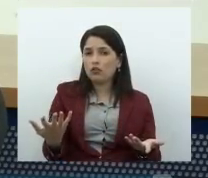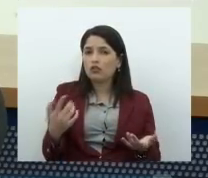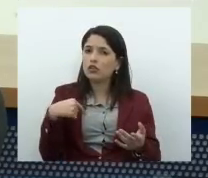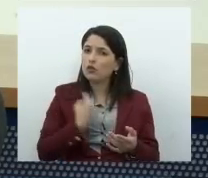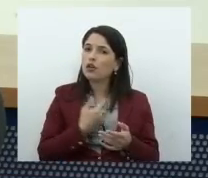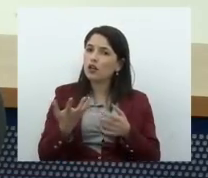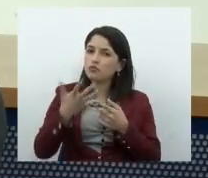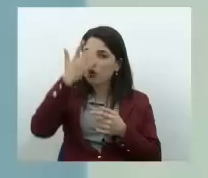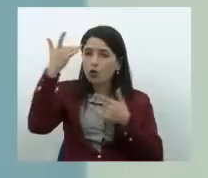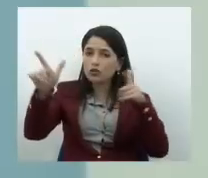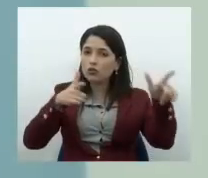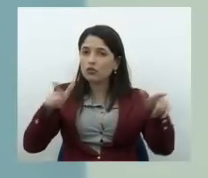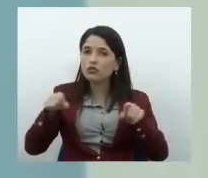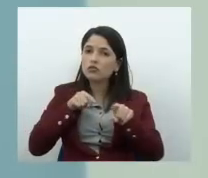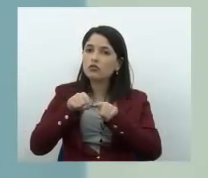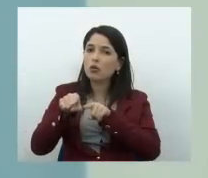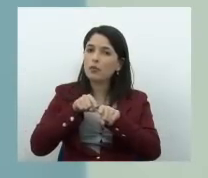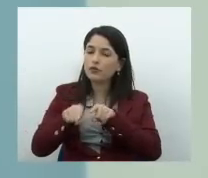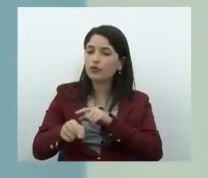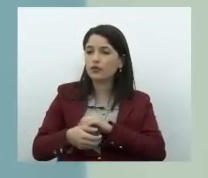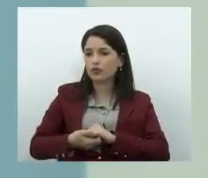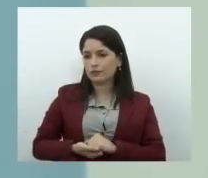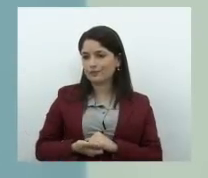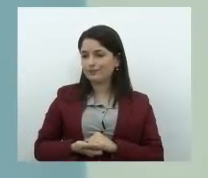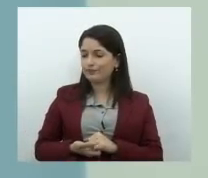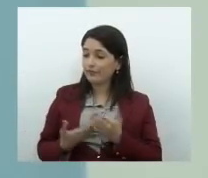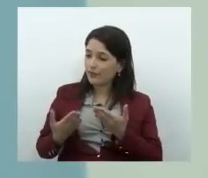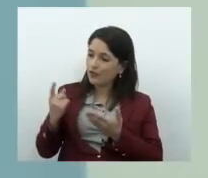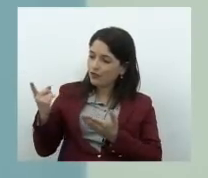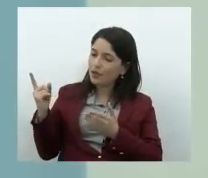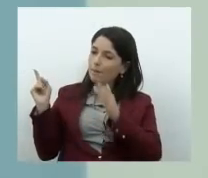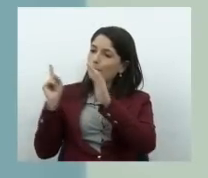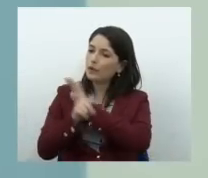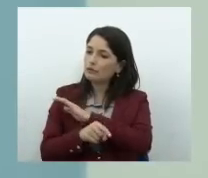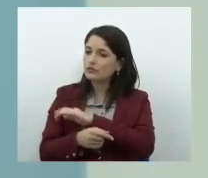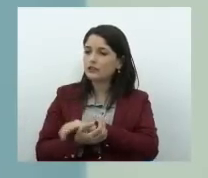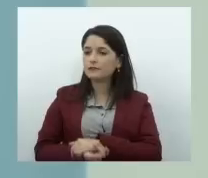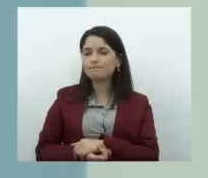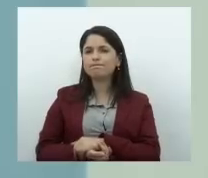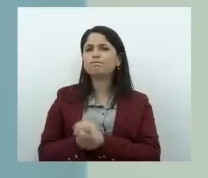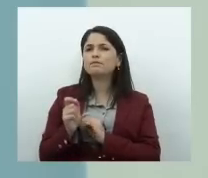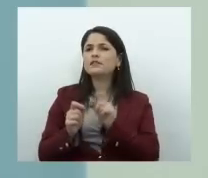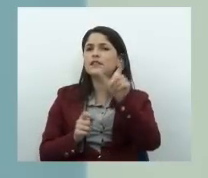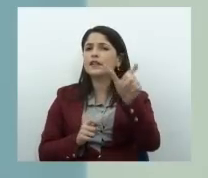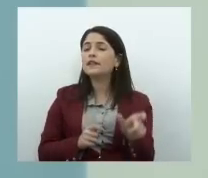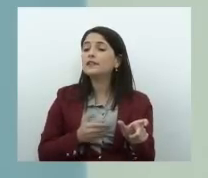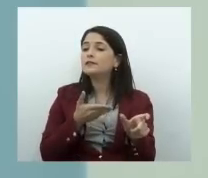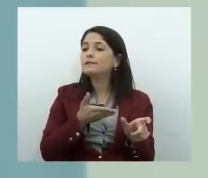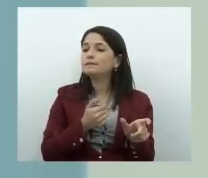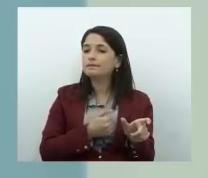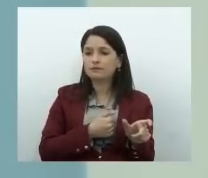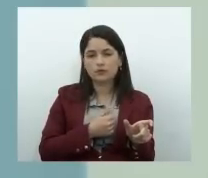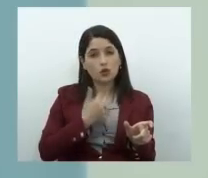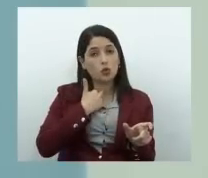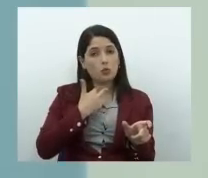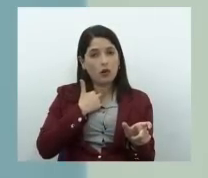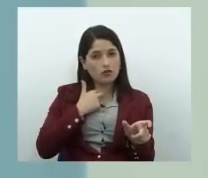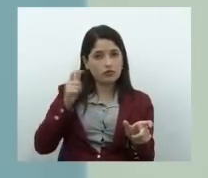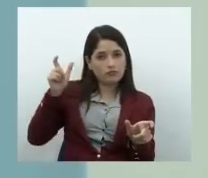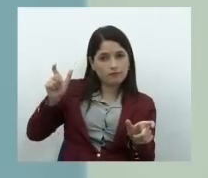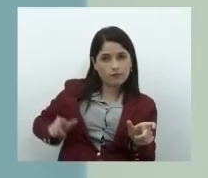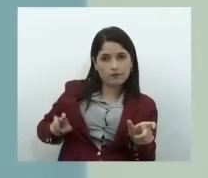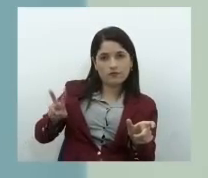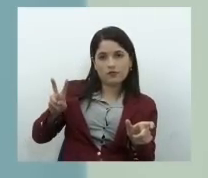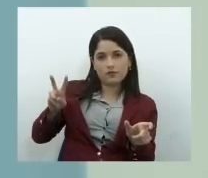área do transporte. Muito obrigado, candidato. Pela nossa regra, o senhor é o próximo a perguntar. Para quem o senhor vai dirigir a sua pergunta? Menos para o candidato